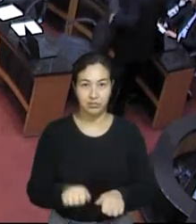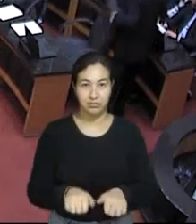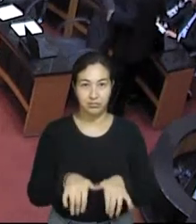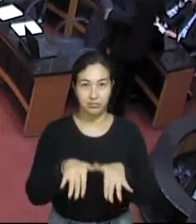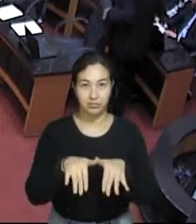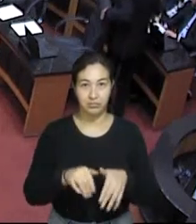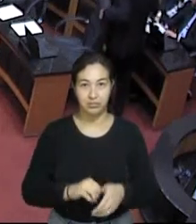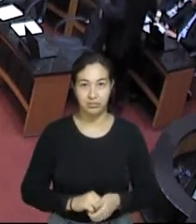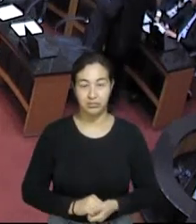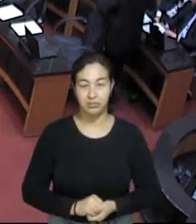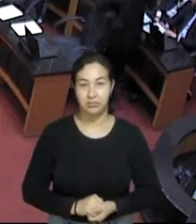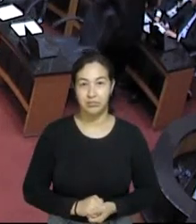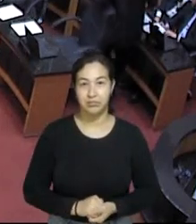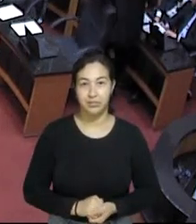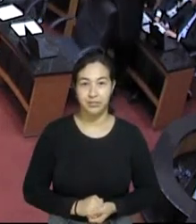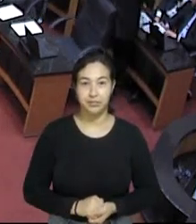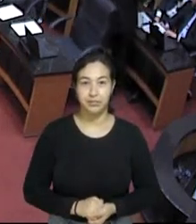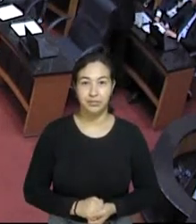sessão.